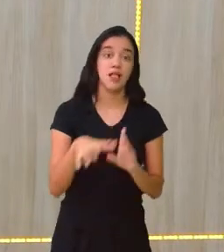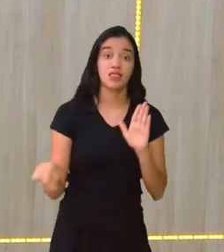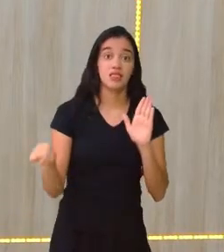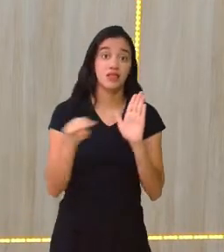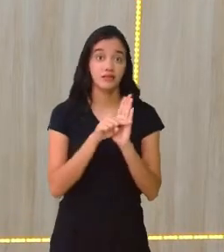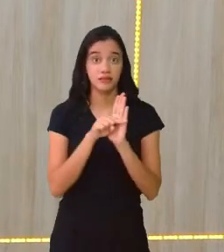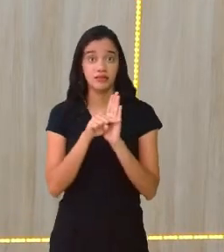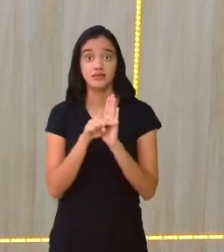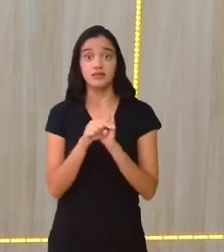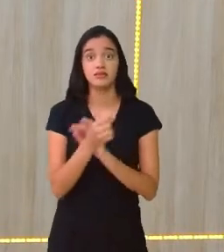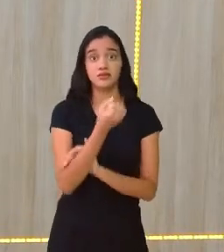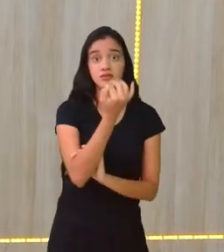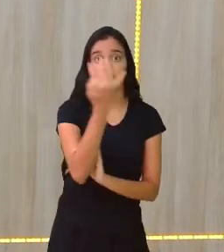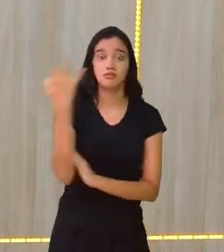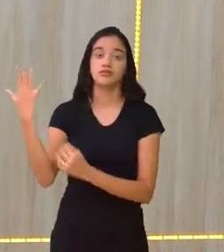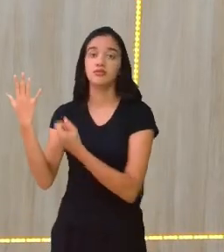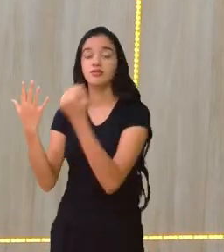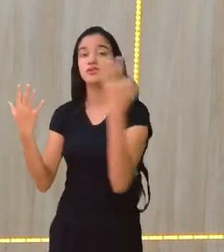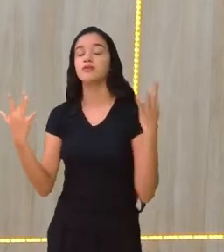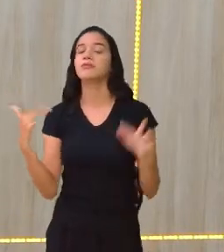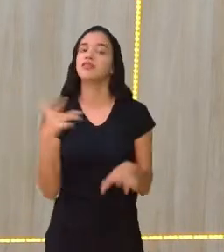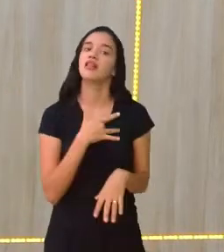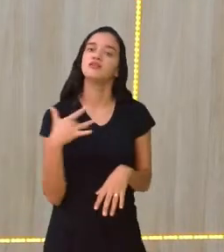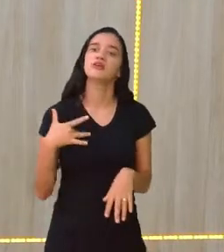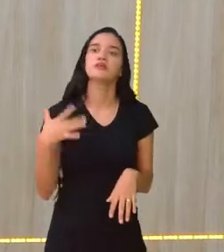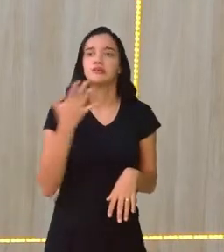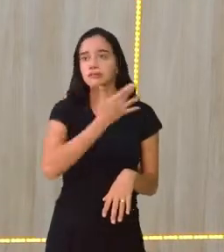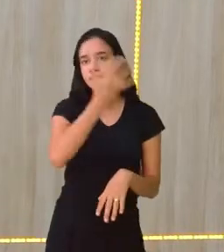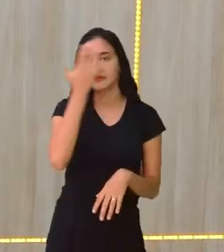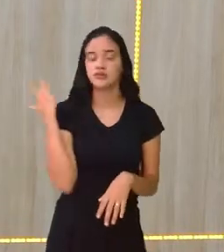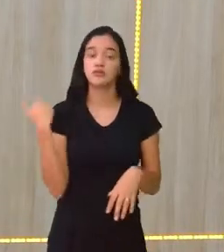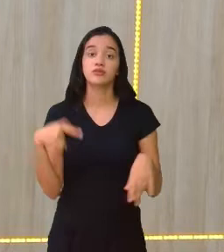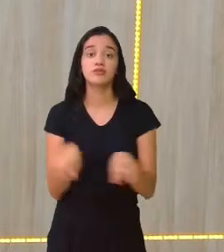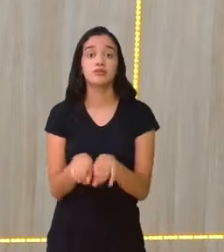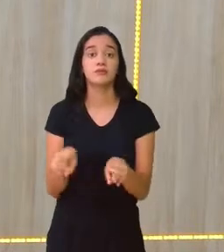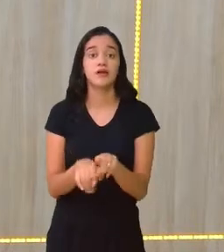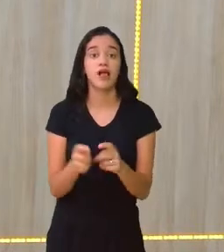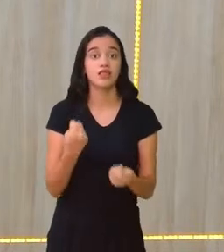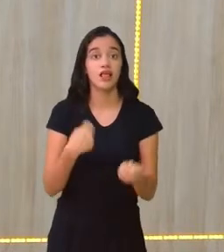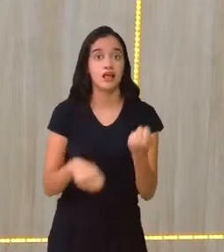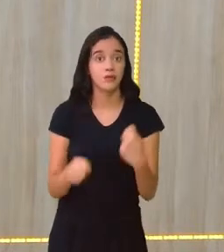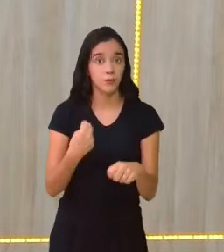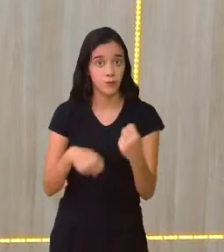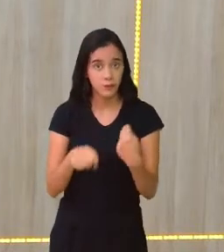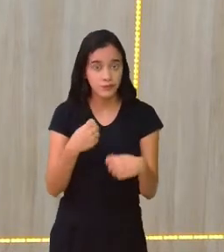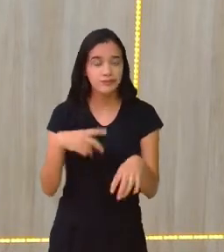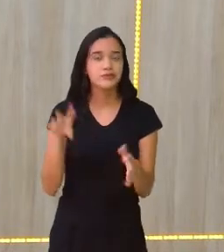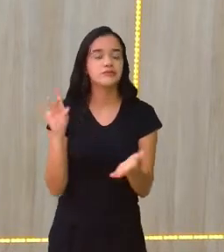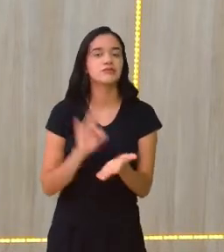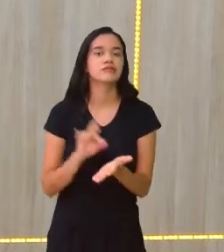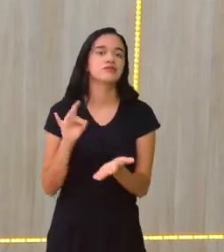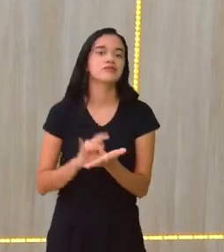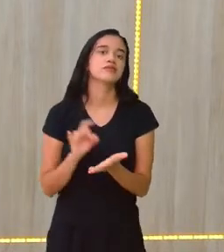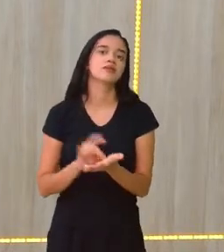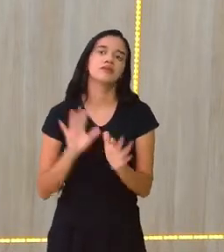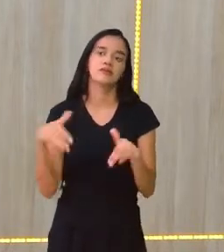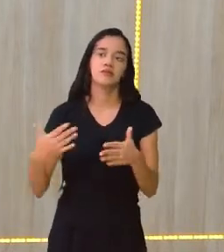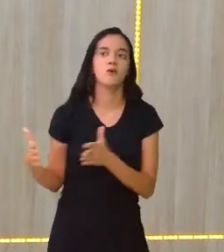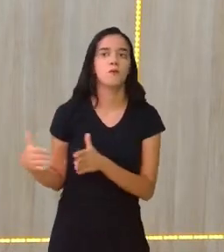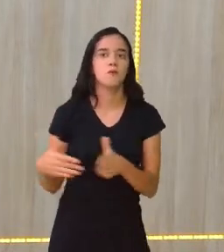meio ambiente, na saúde das pessoas e também na economia global, né? Então, um